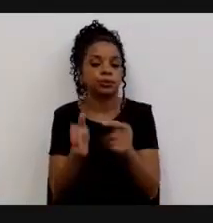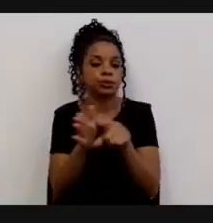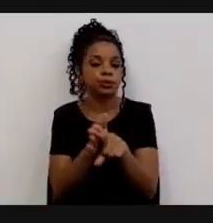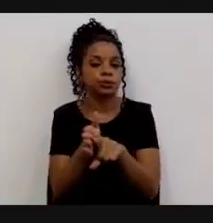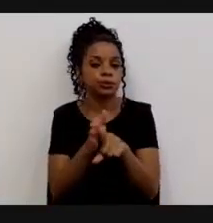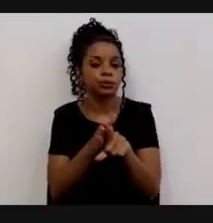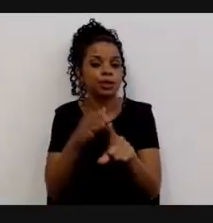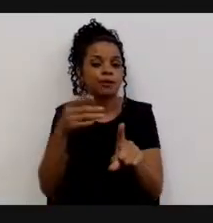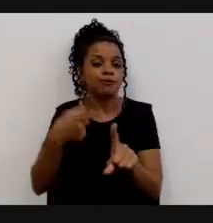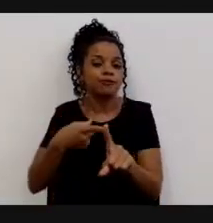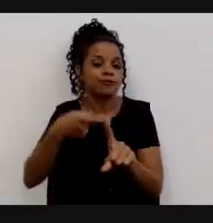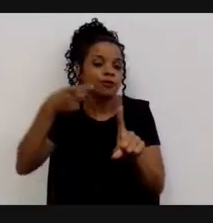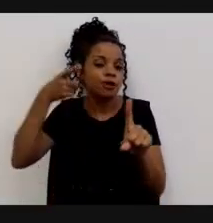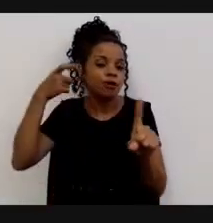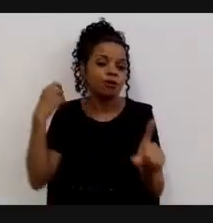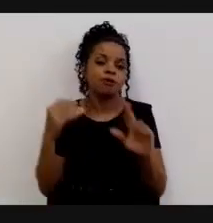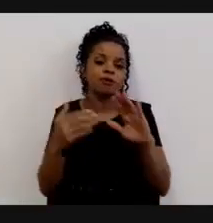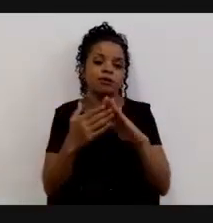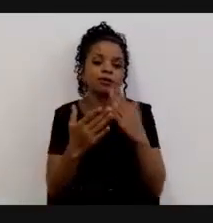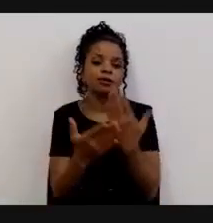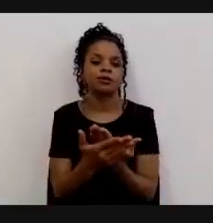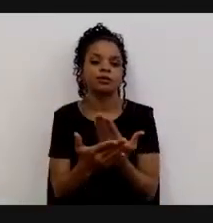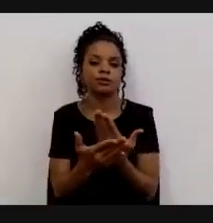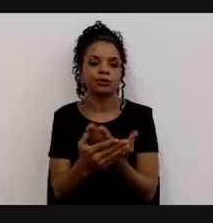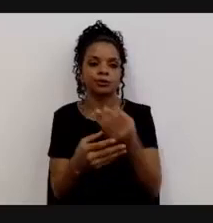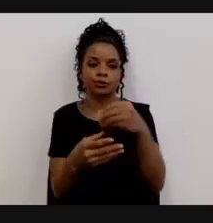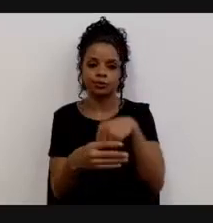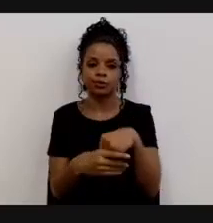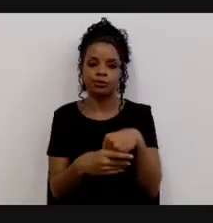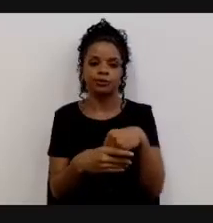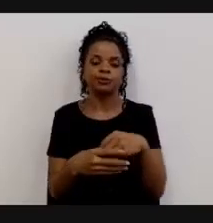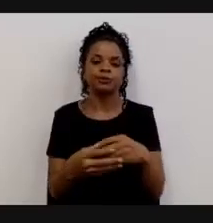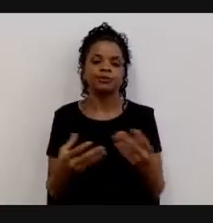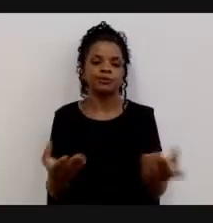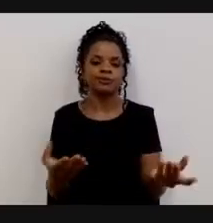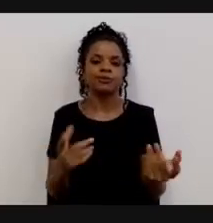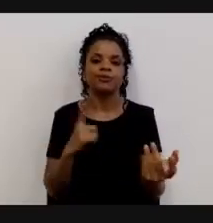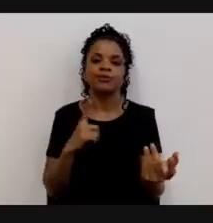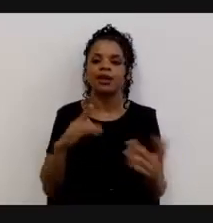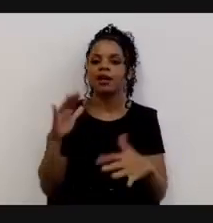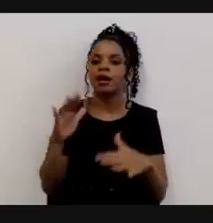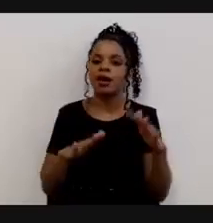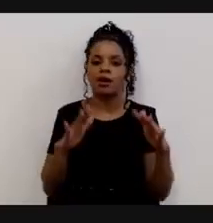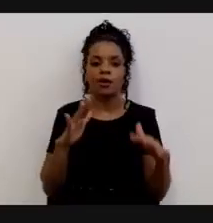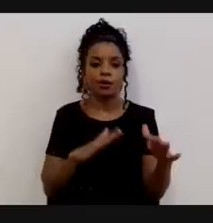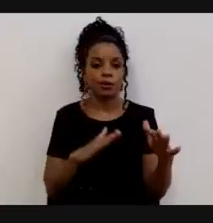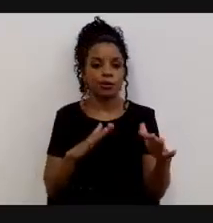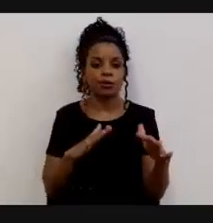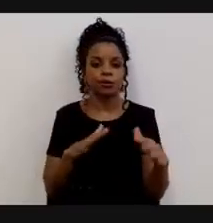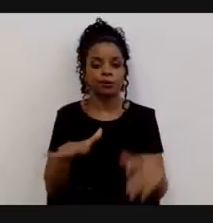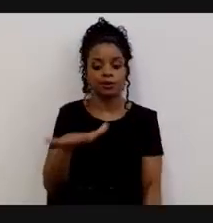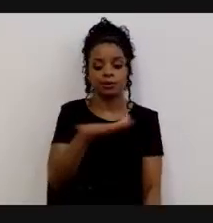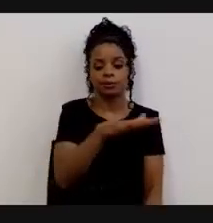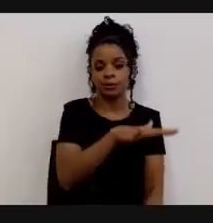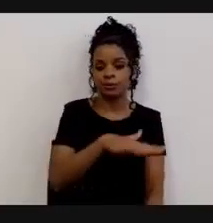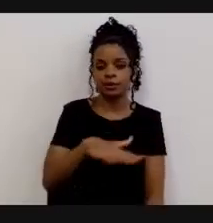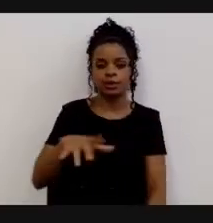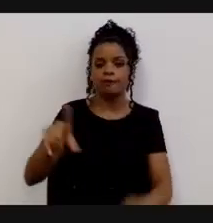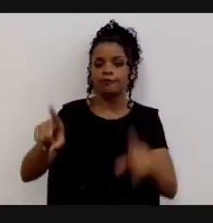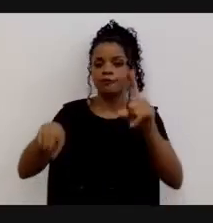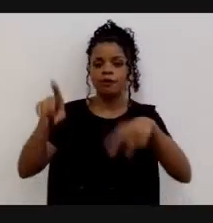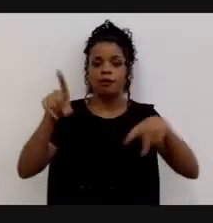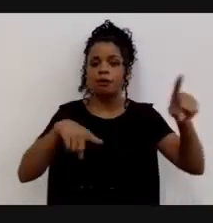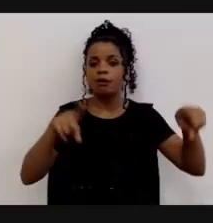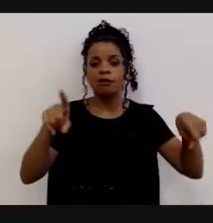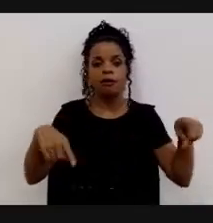exige uma compreensão de determinados públicos que são muito variados ao longo do país. Como você faz